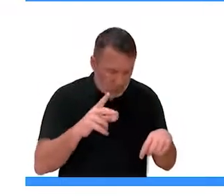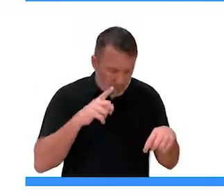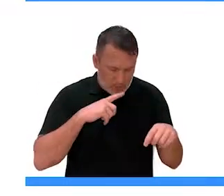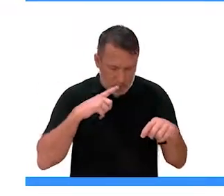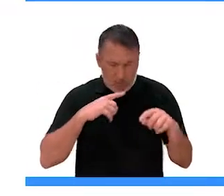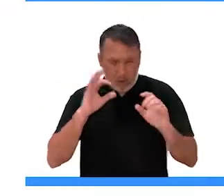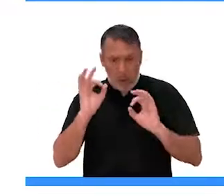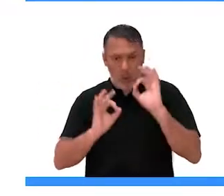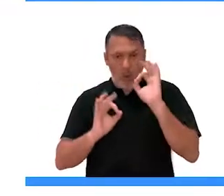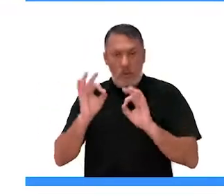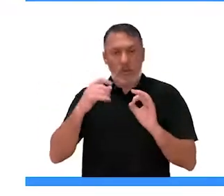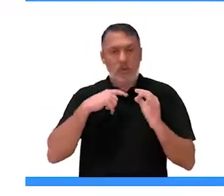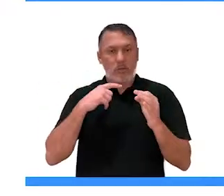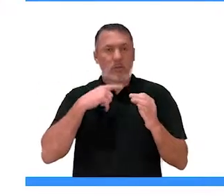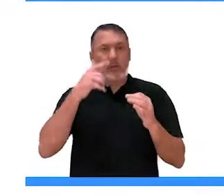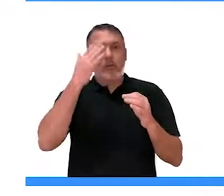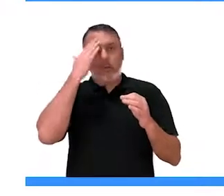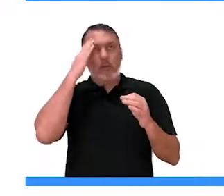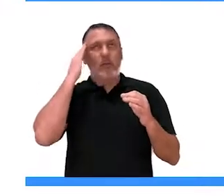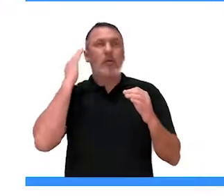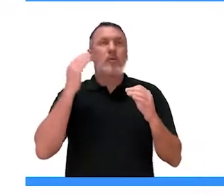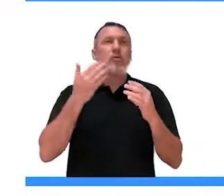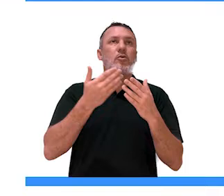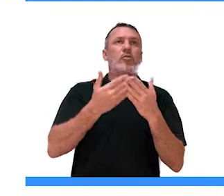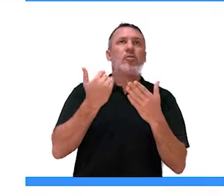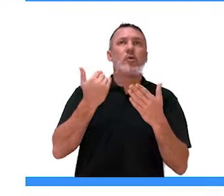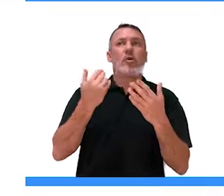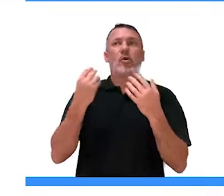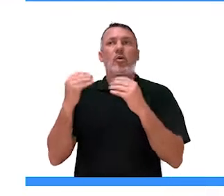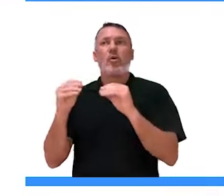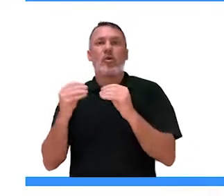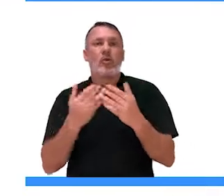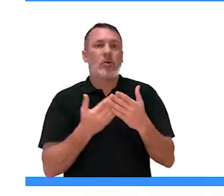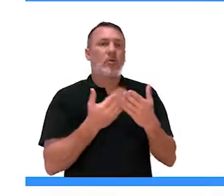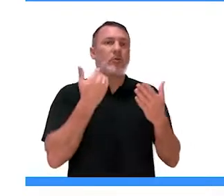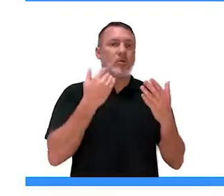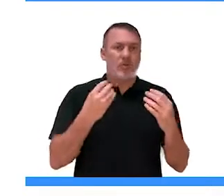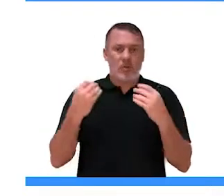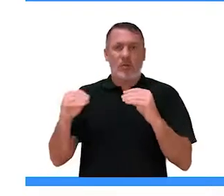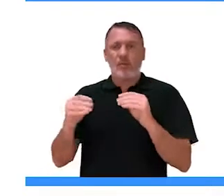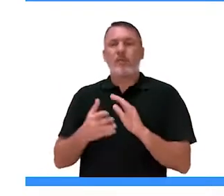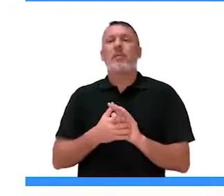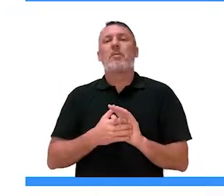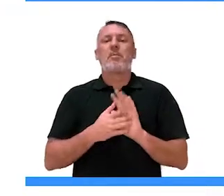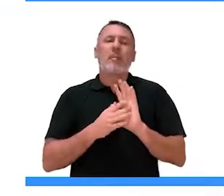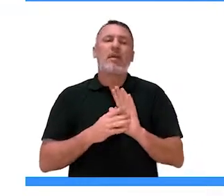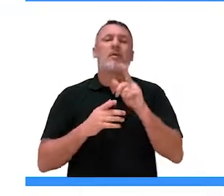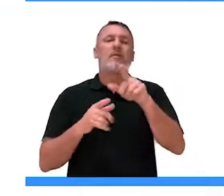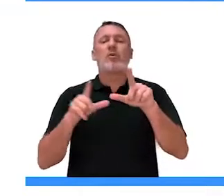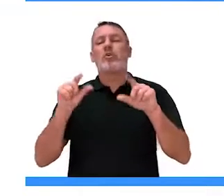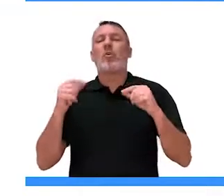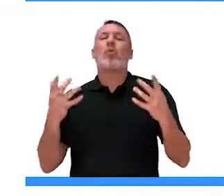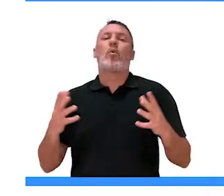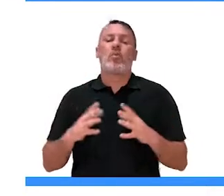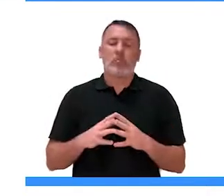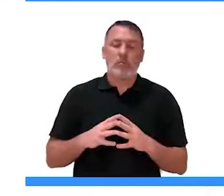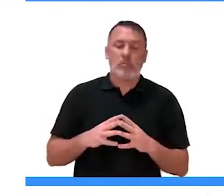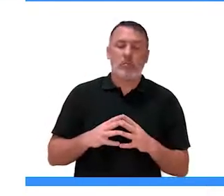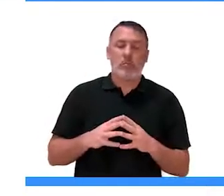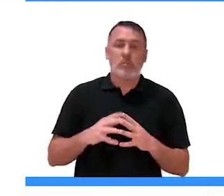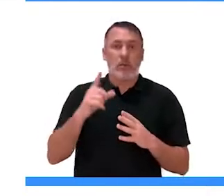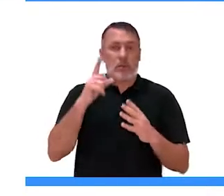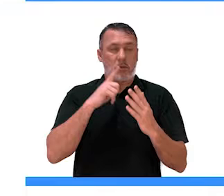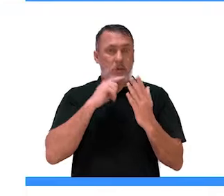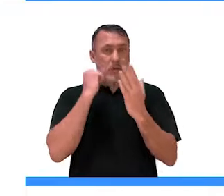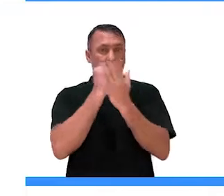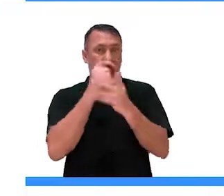pelo critério ali de inclusão e exclusão, né? Mas qual das alternativas vocês marcariam?